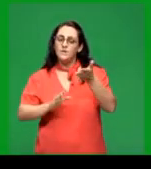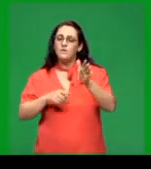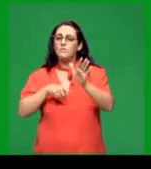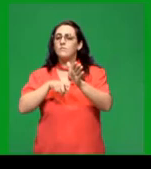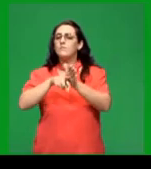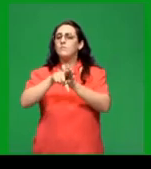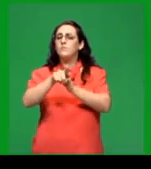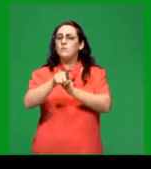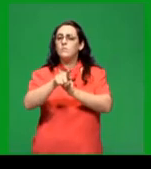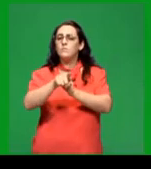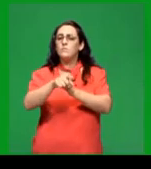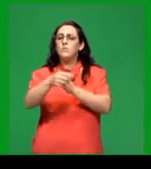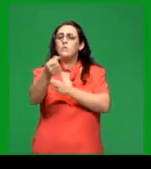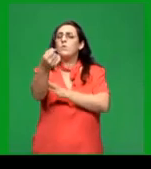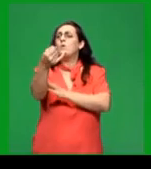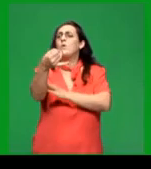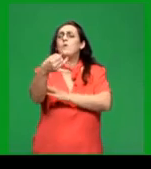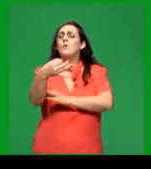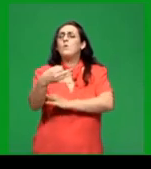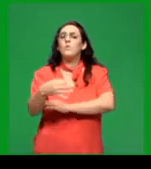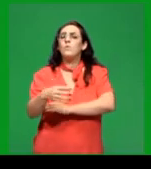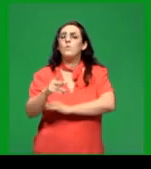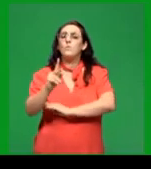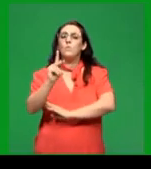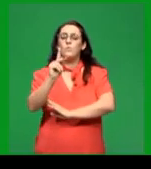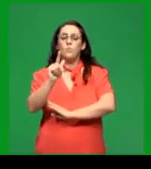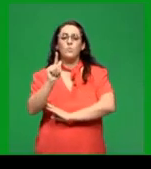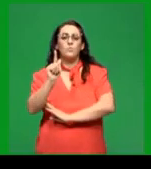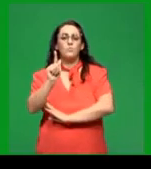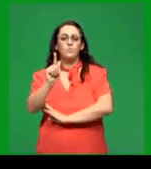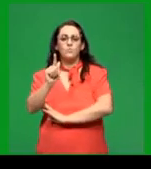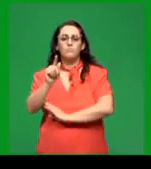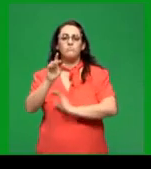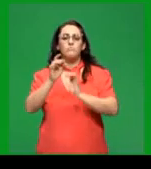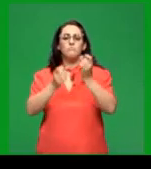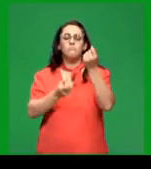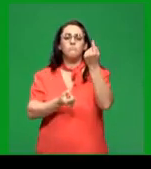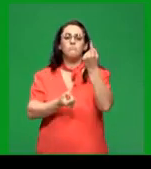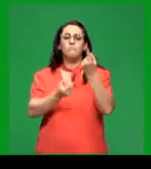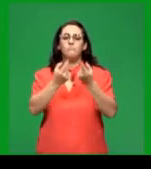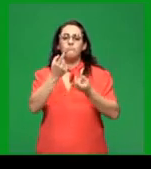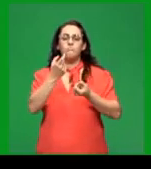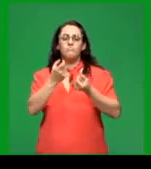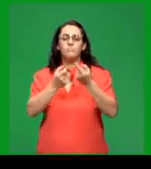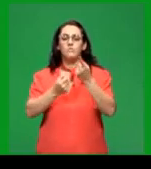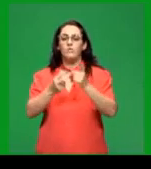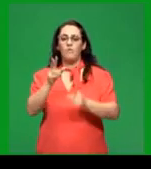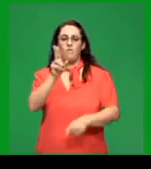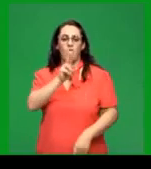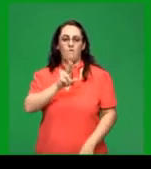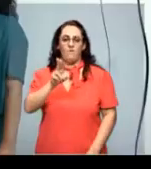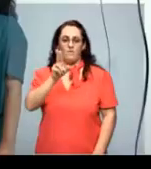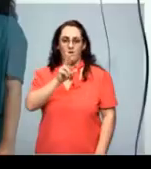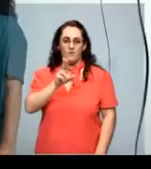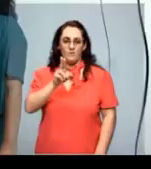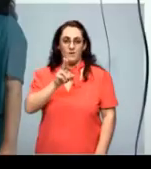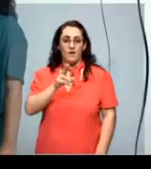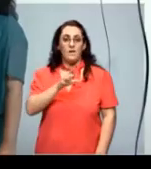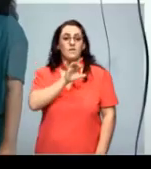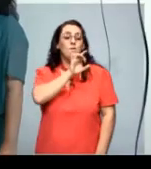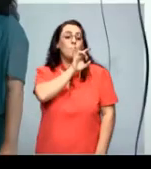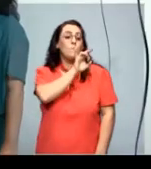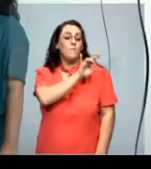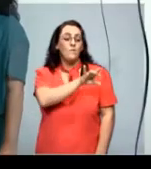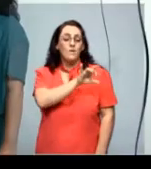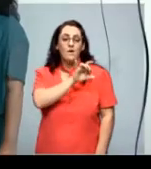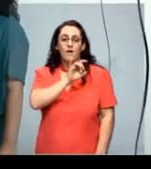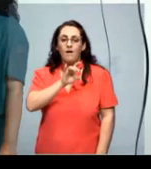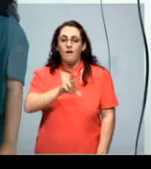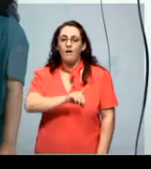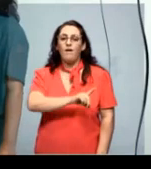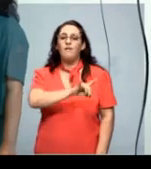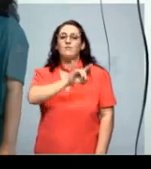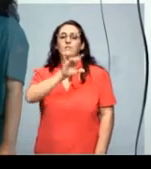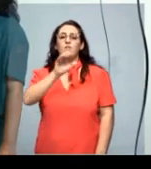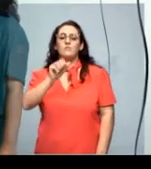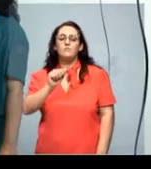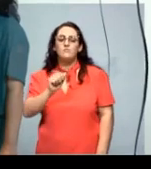pergunta quantos quilos de pipoca que ele vai usar. A cada dia, ele vai usar